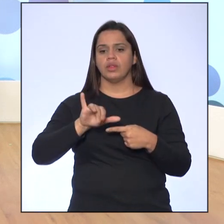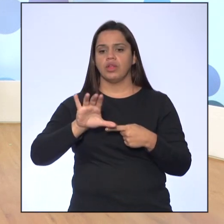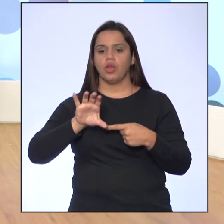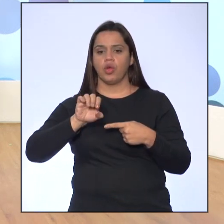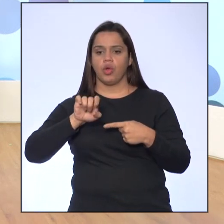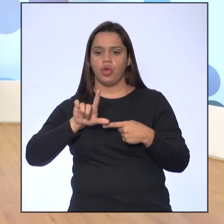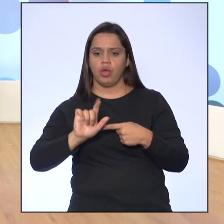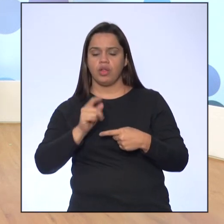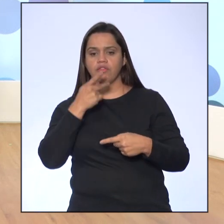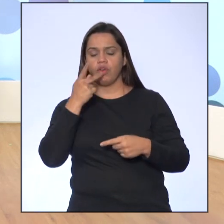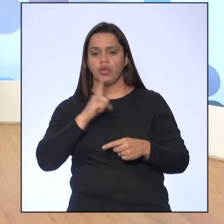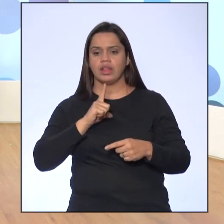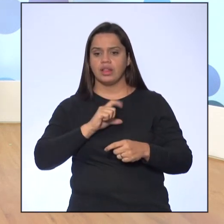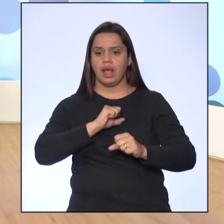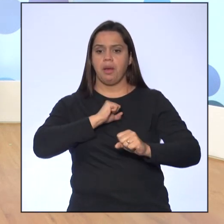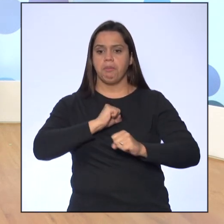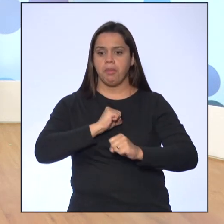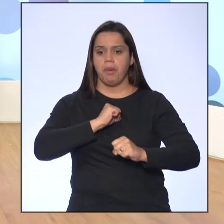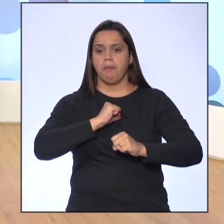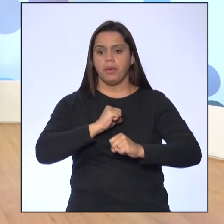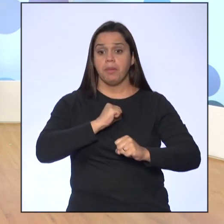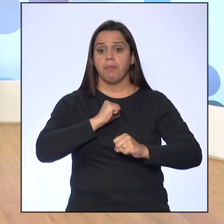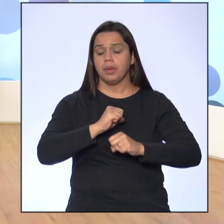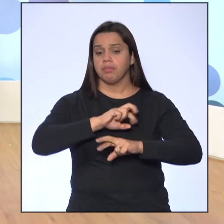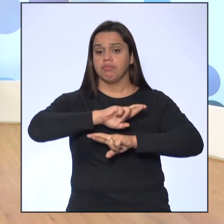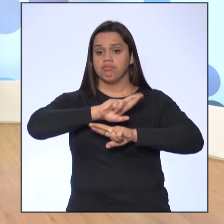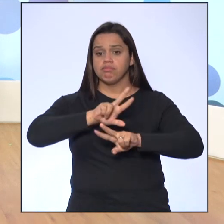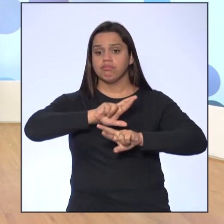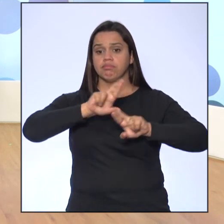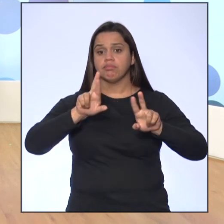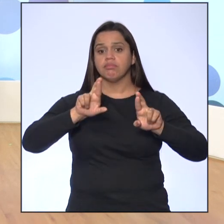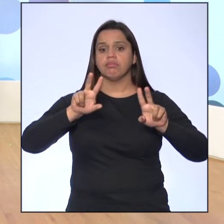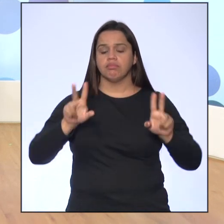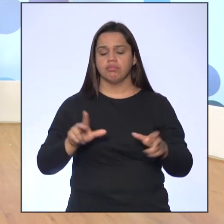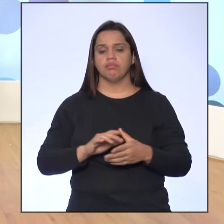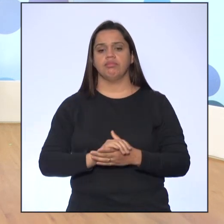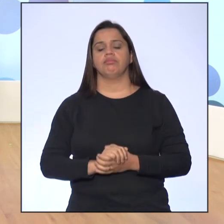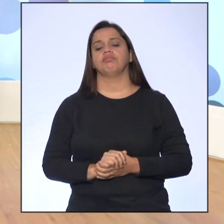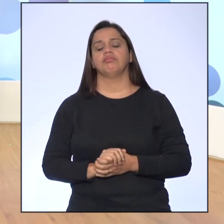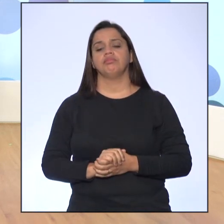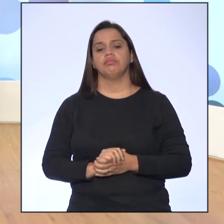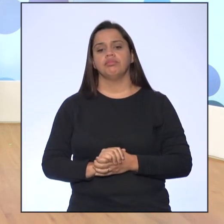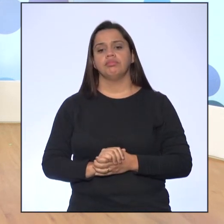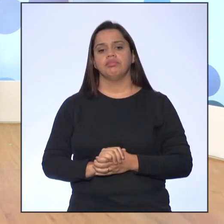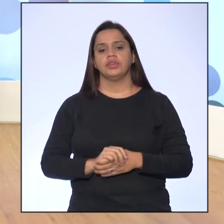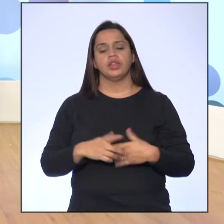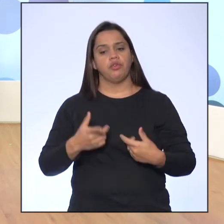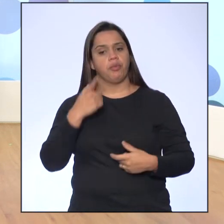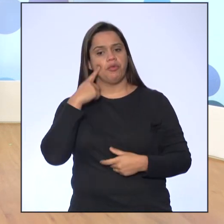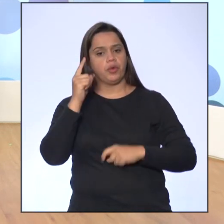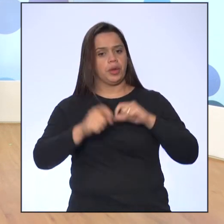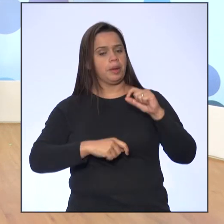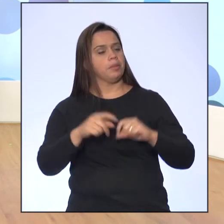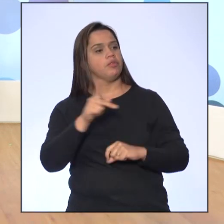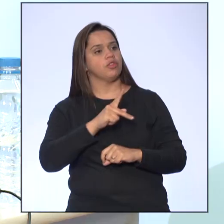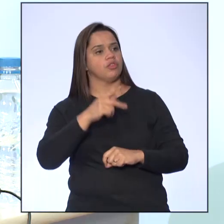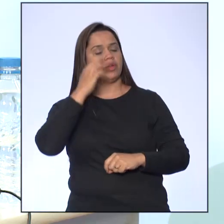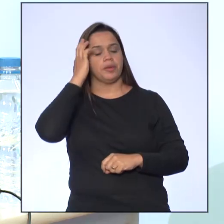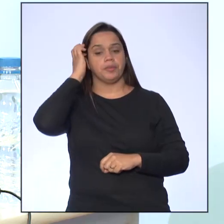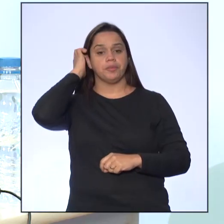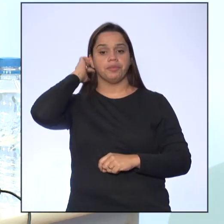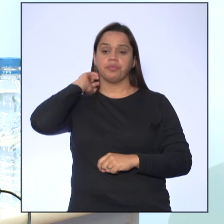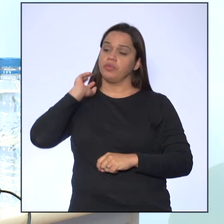diferentes dentro daquela música que a gente colocou da última, né? O exemplo aí do trap, tá? Então, vamos lá, professora. Bom,